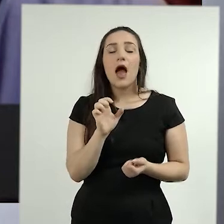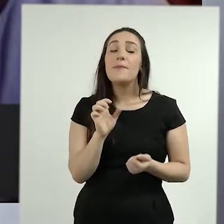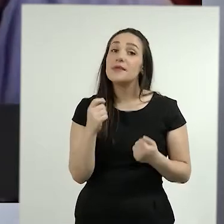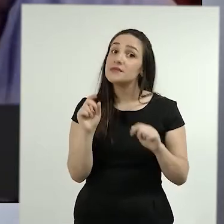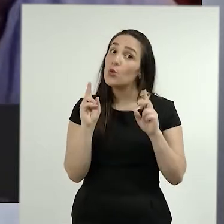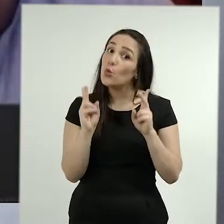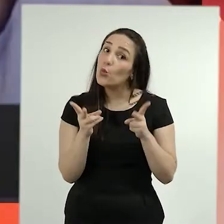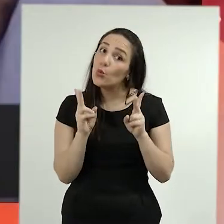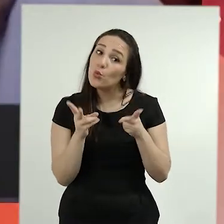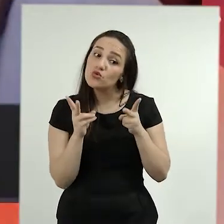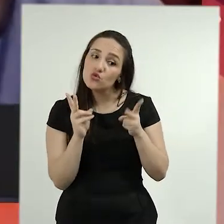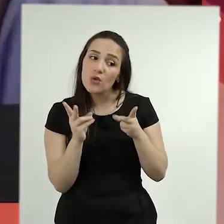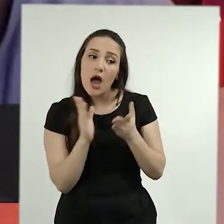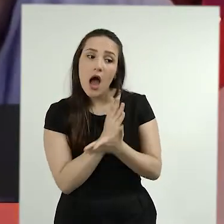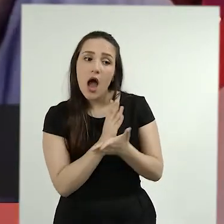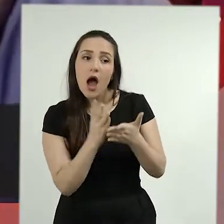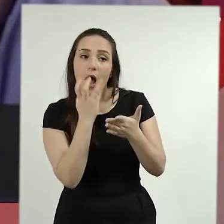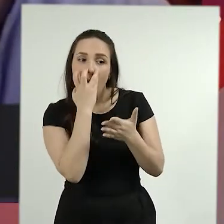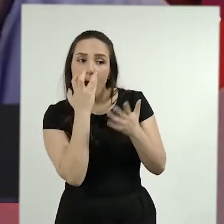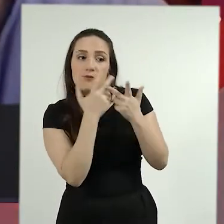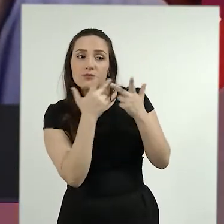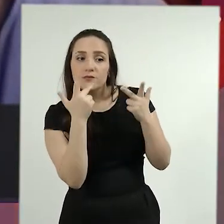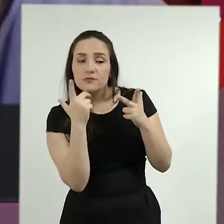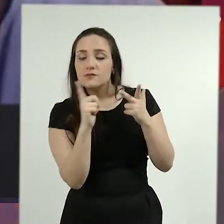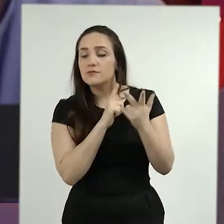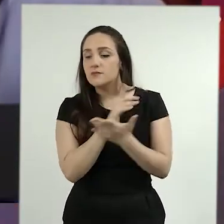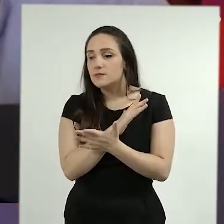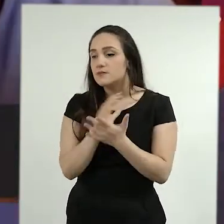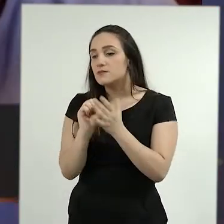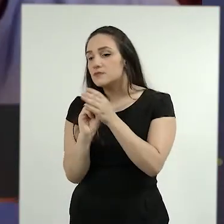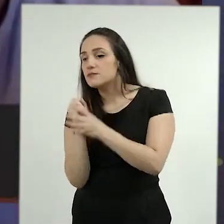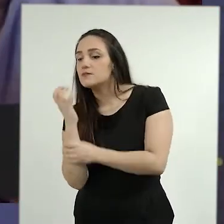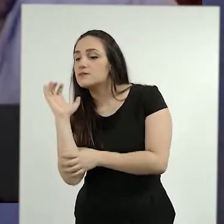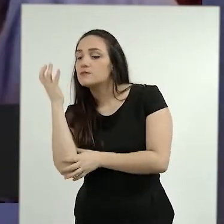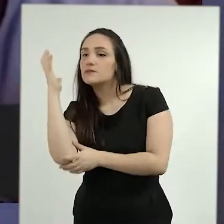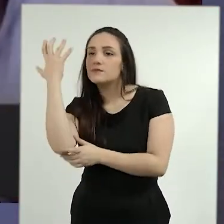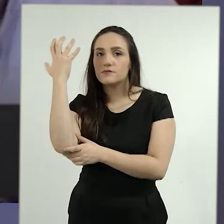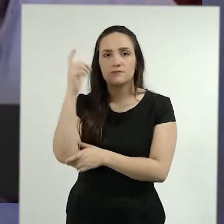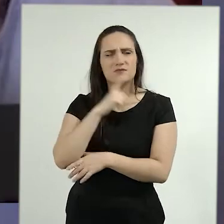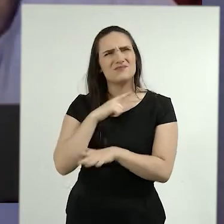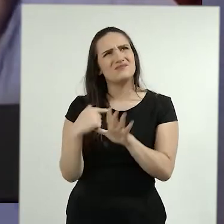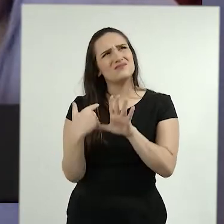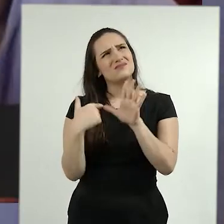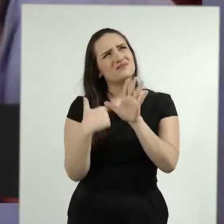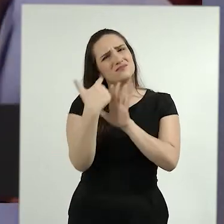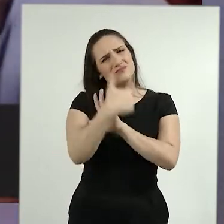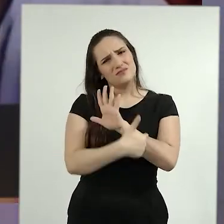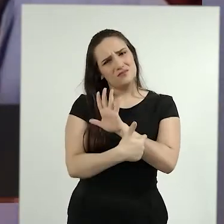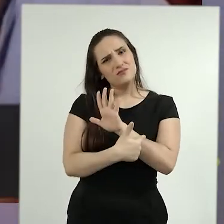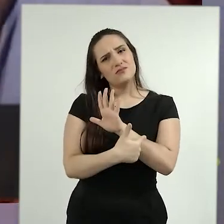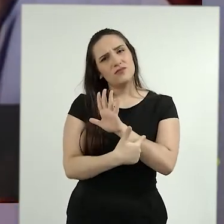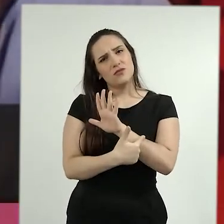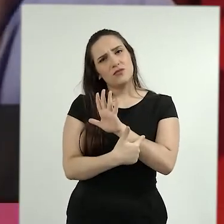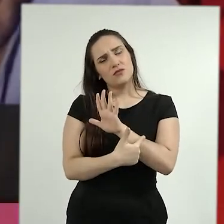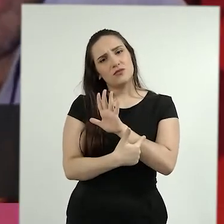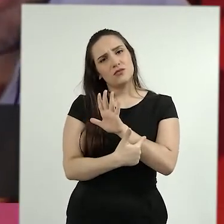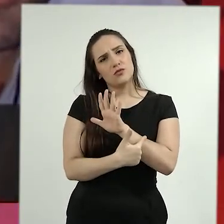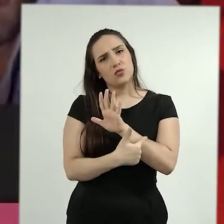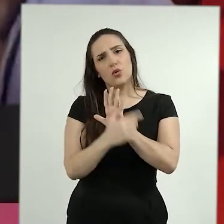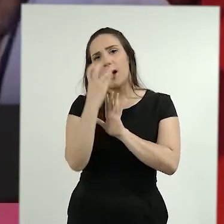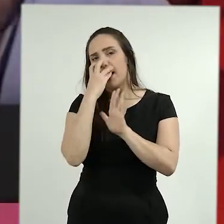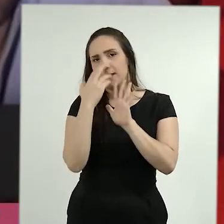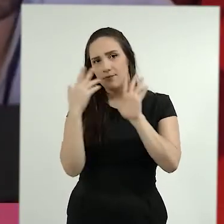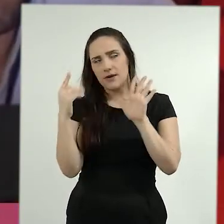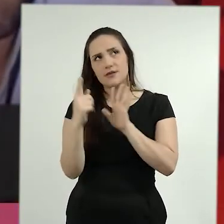ter algumas espécies, né? O critério para a criação disso é que você tem algumas espécies. Entre as 5 espécies, antes não